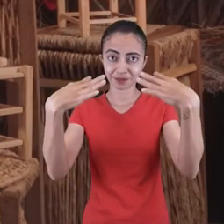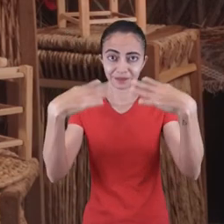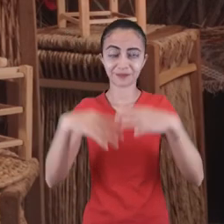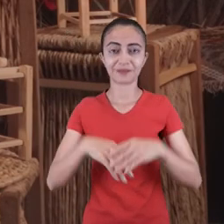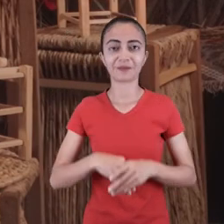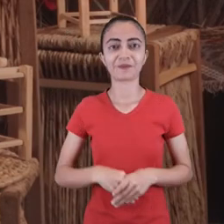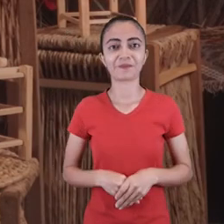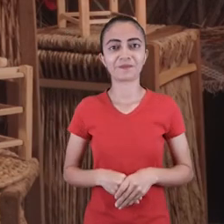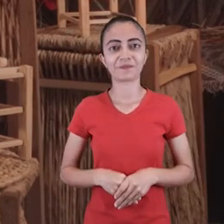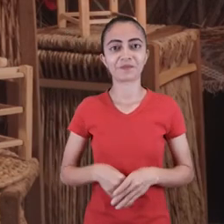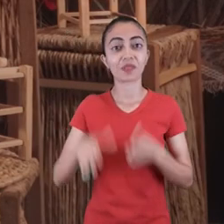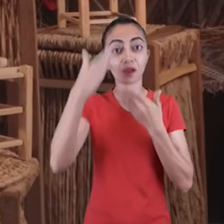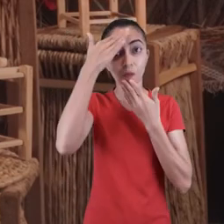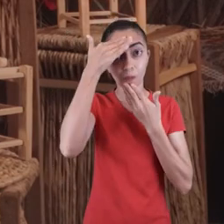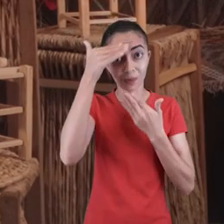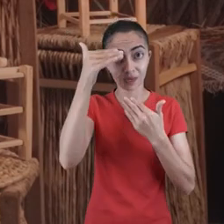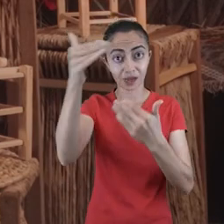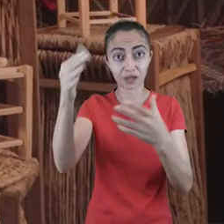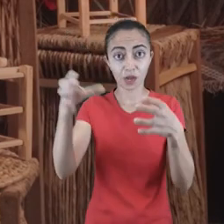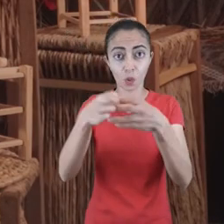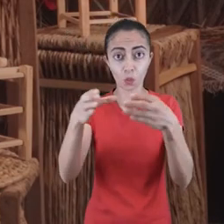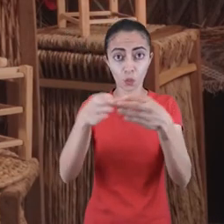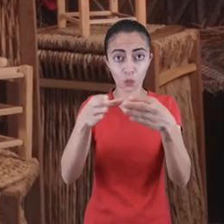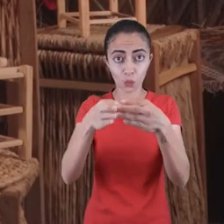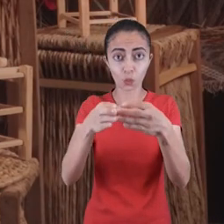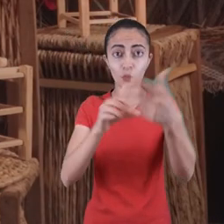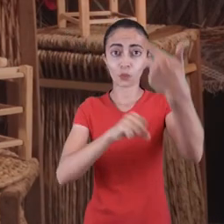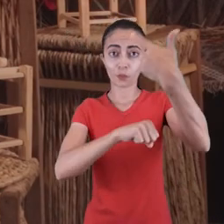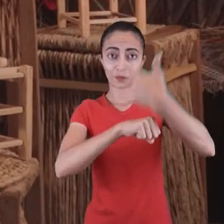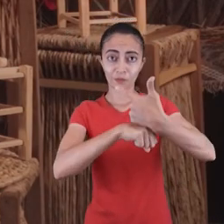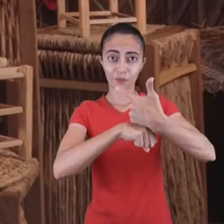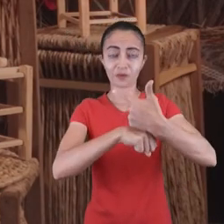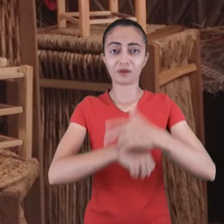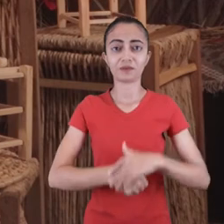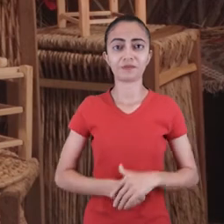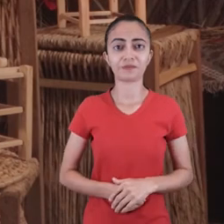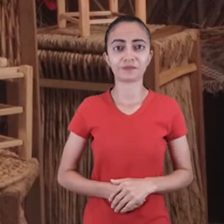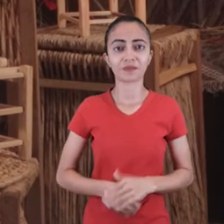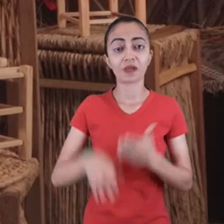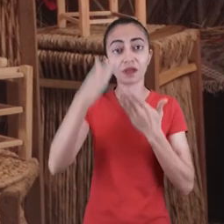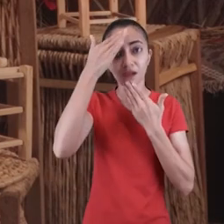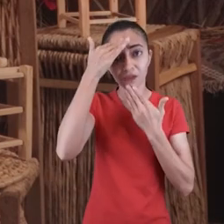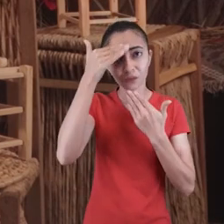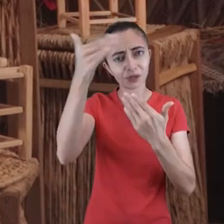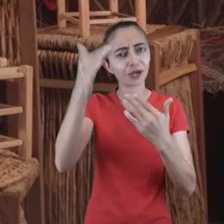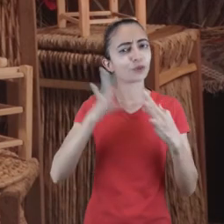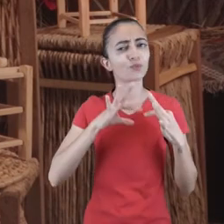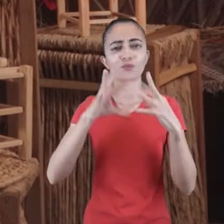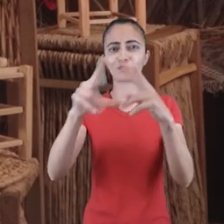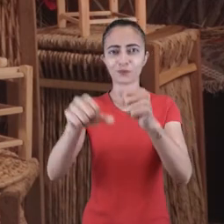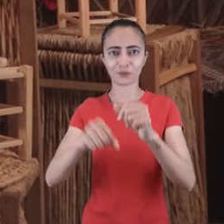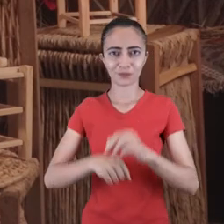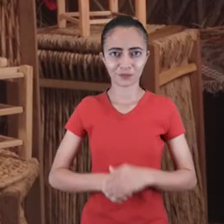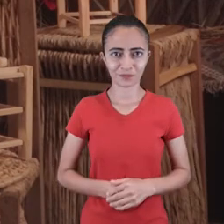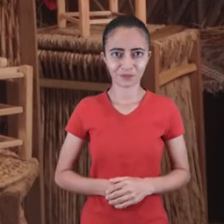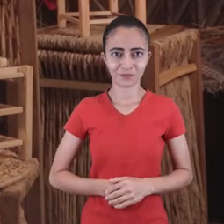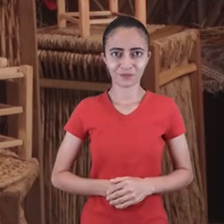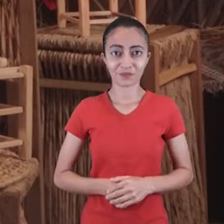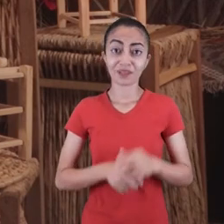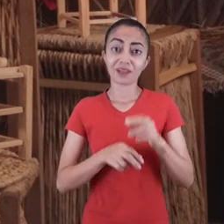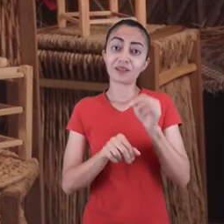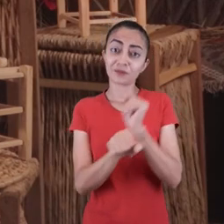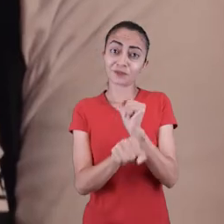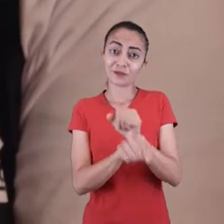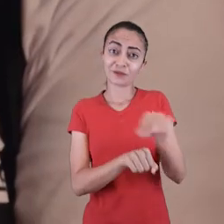de vocês. Obrigada à equipe que está me filmando. E obrigada por tudo.